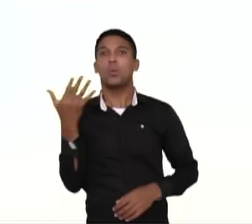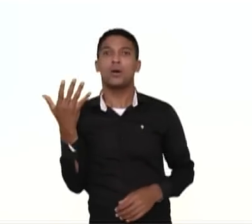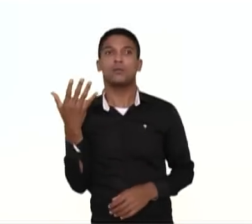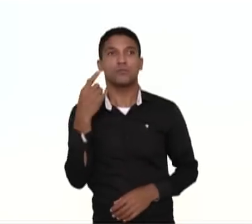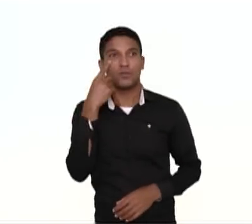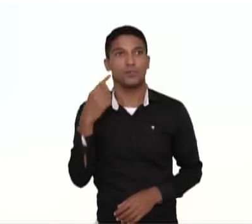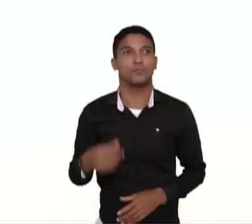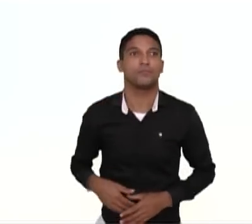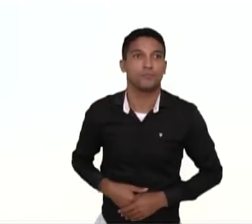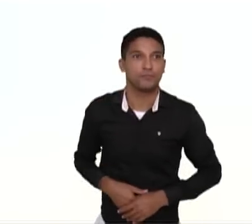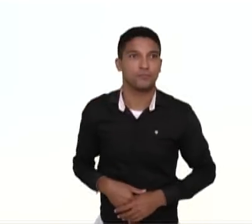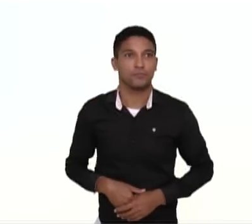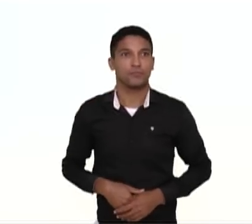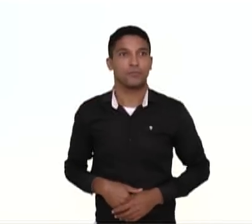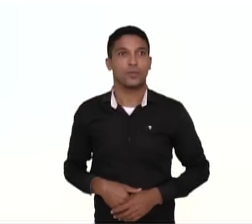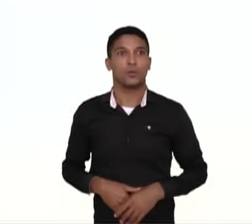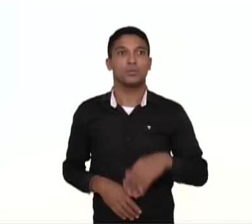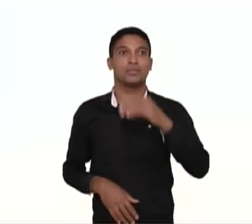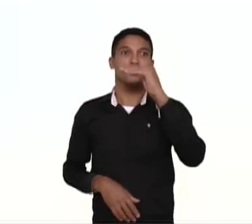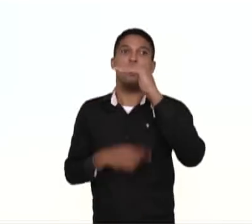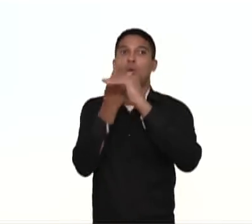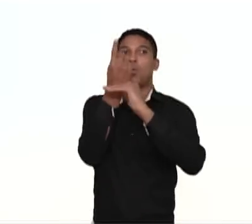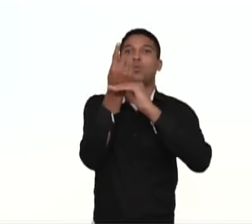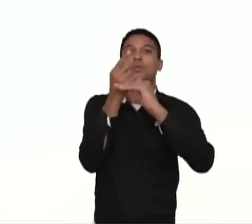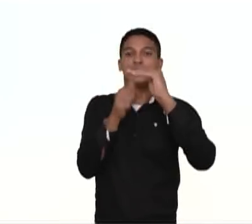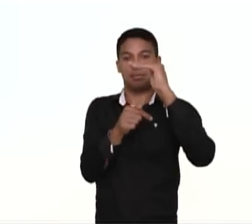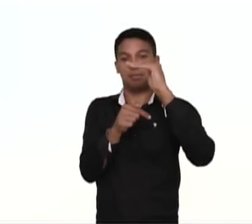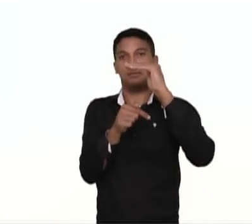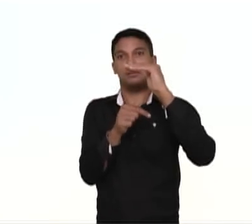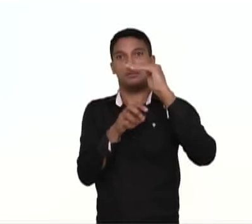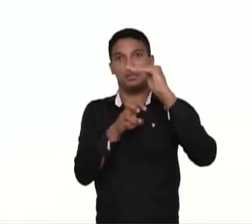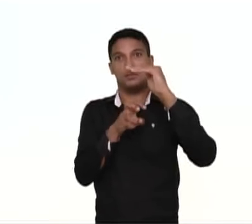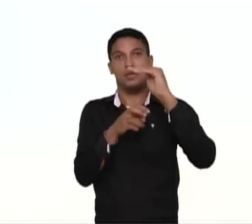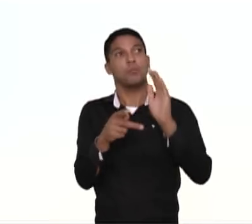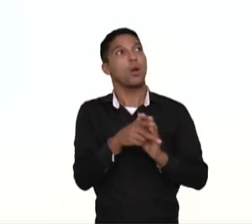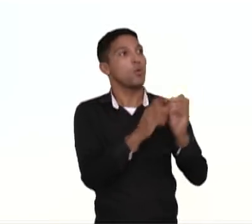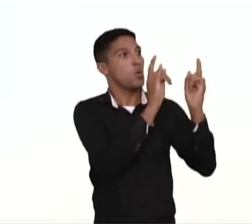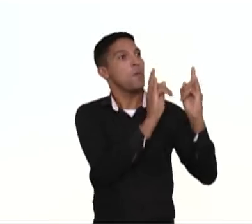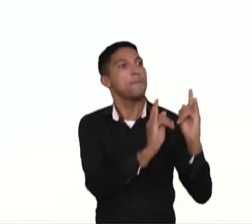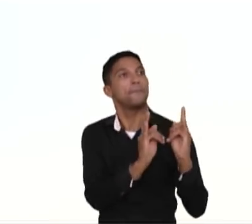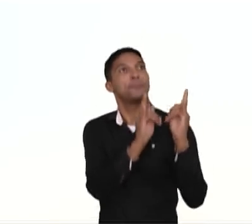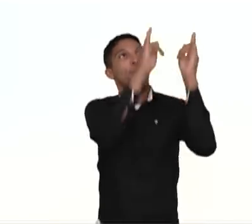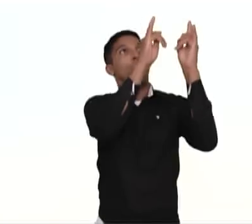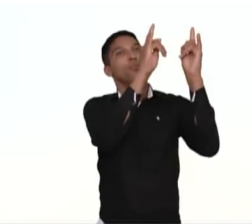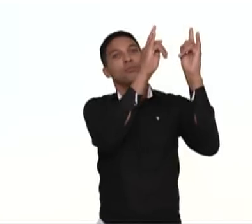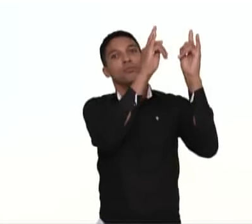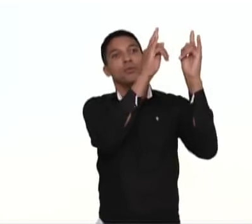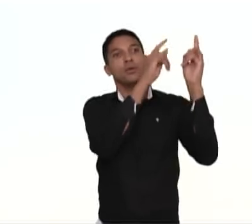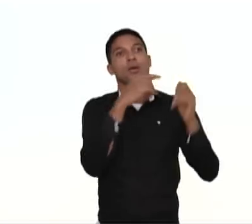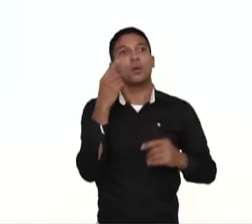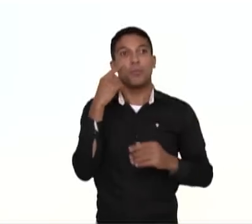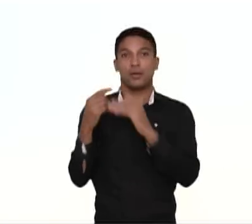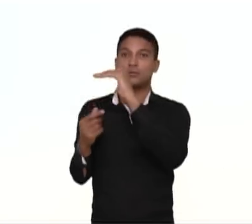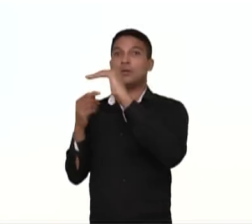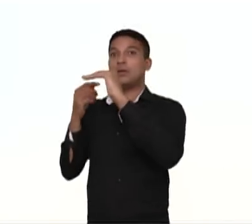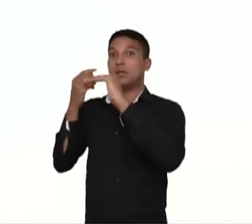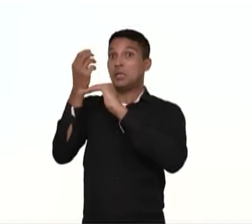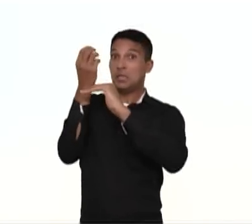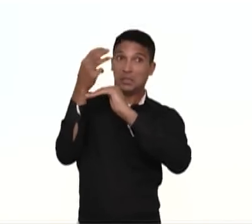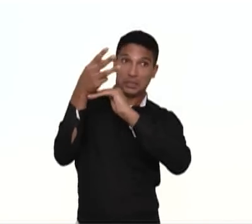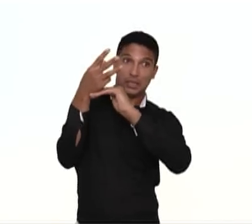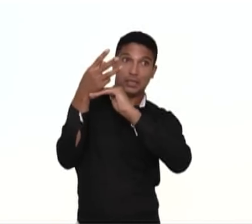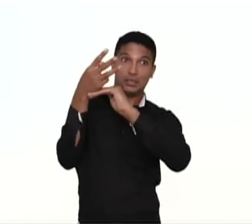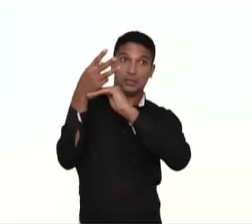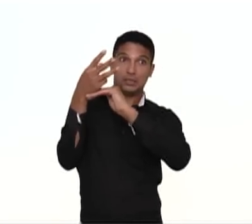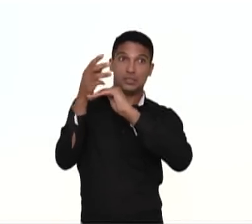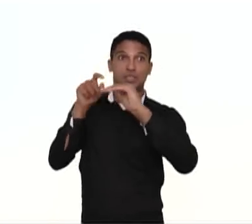e comparo com a fração que representa a medida que eu quero identificar, né? No